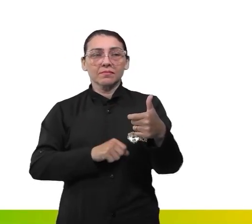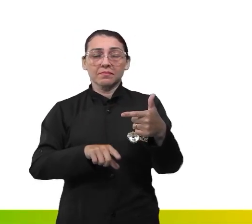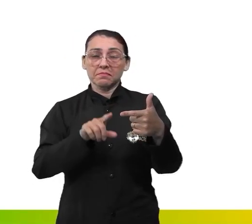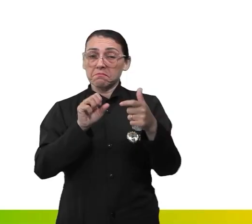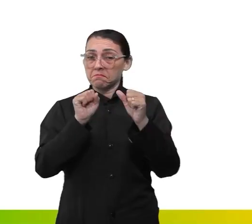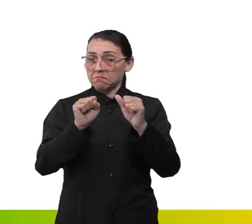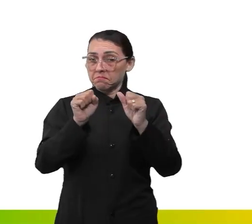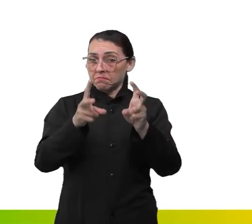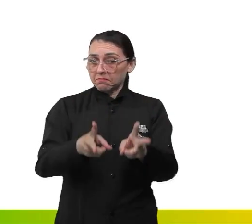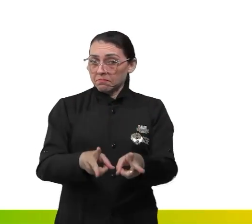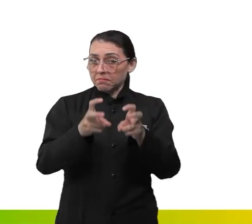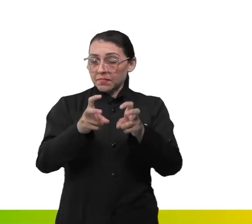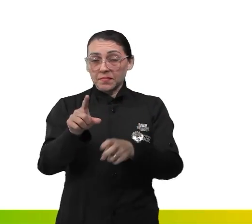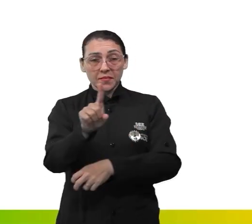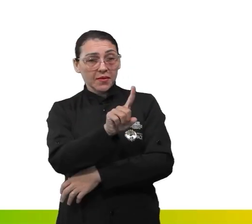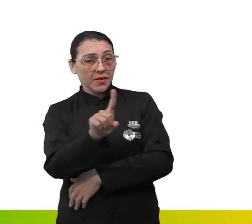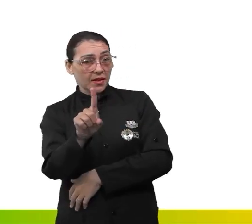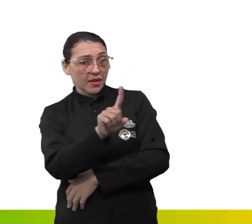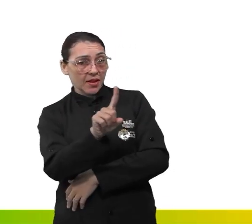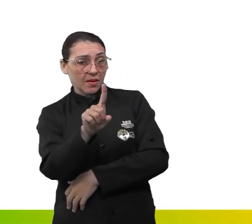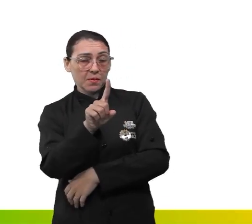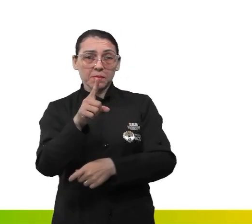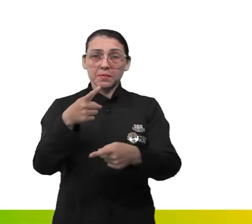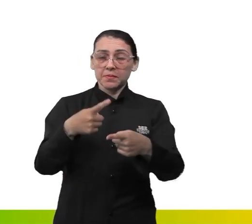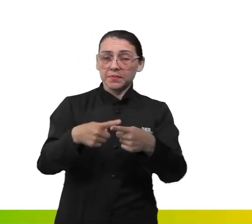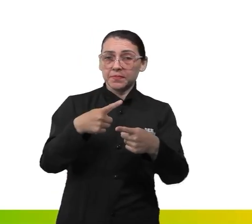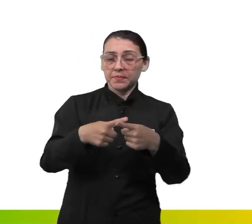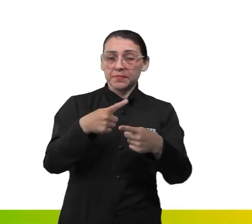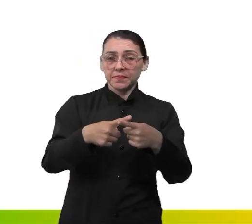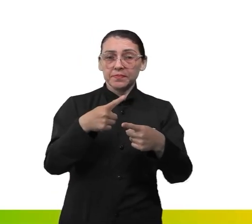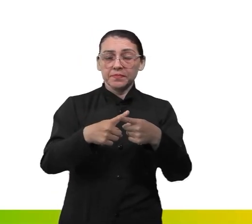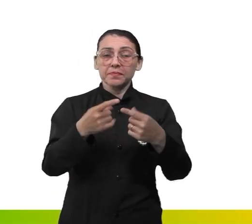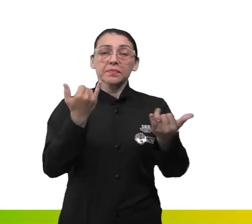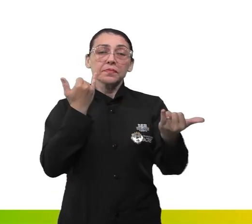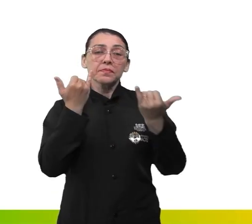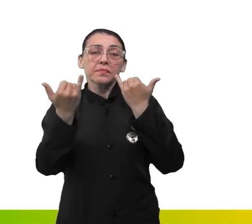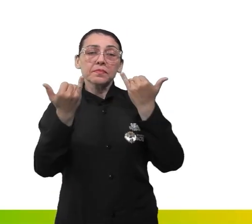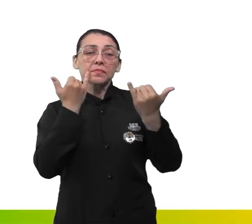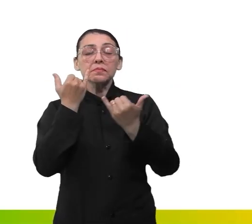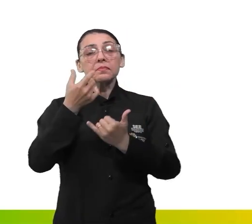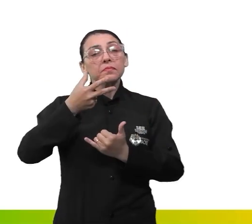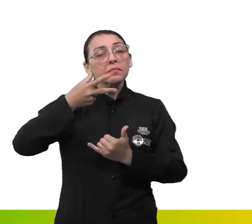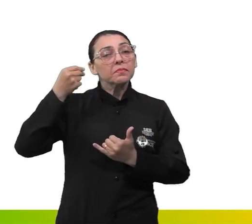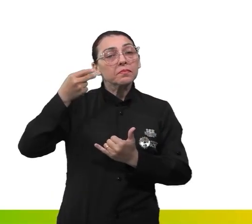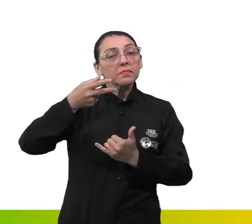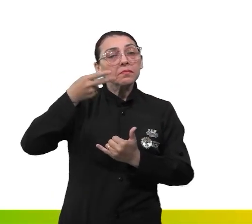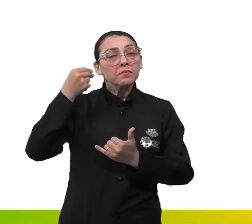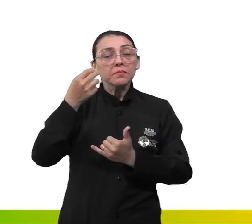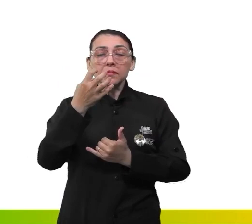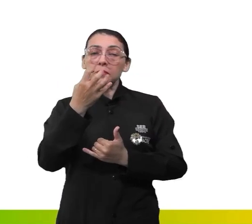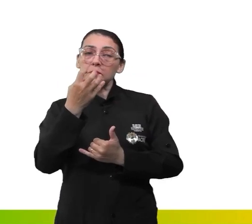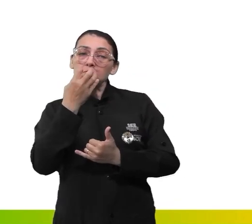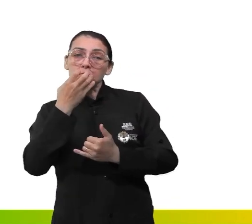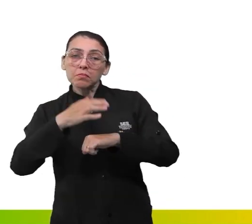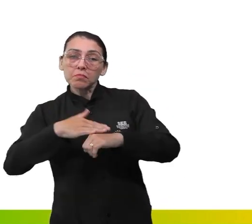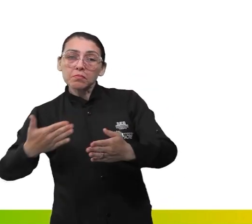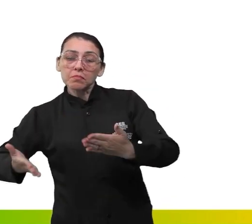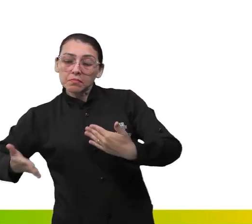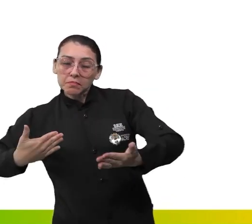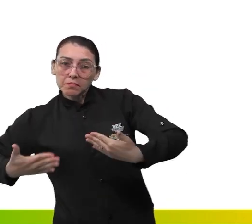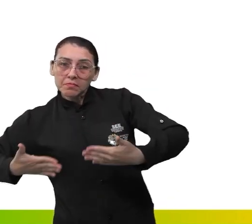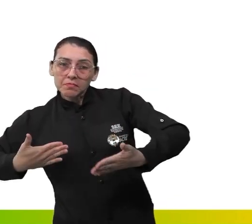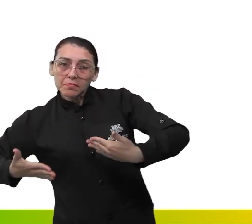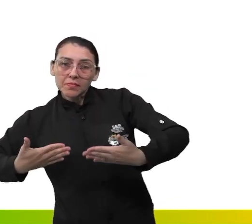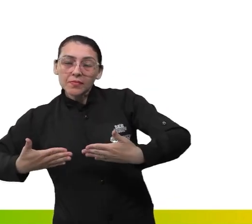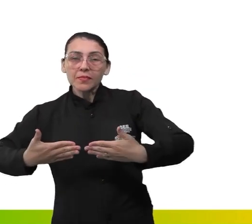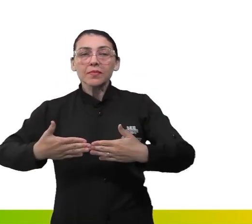Você pode observar que não, porque a informação de Garfield para o cachorro, no caso aqui o Odd, seria